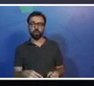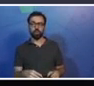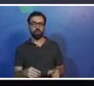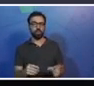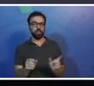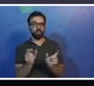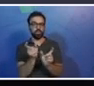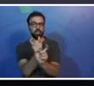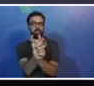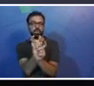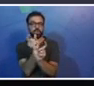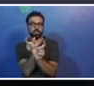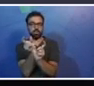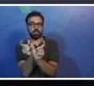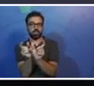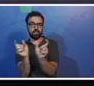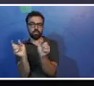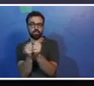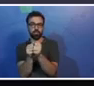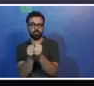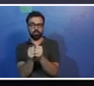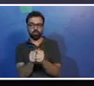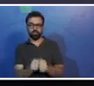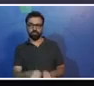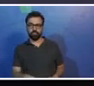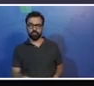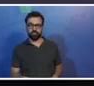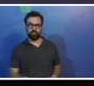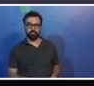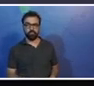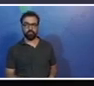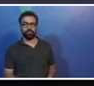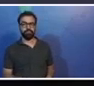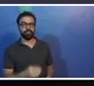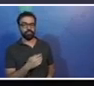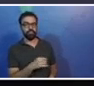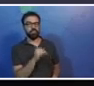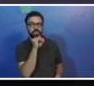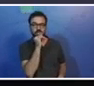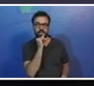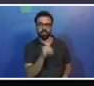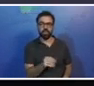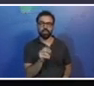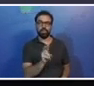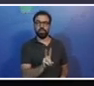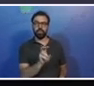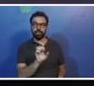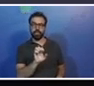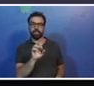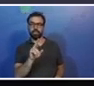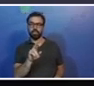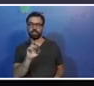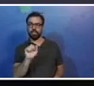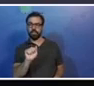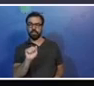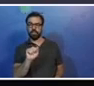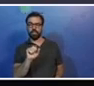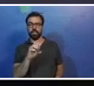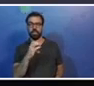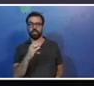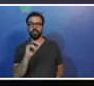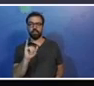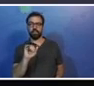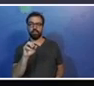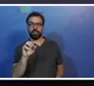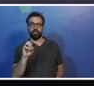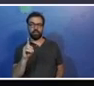outros exemplos. Ver a cidade, ver a cidade. Agente, com